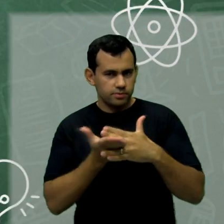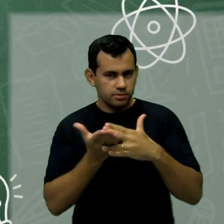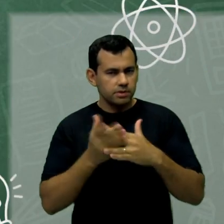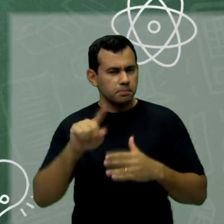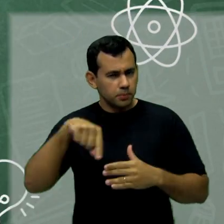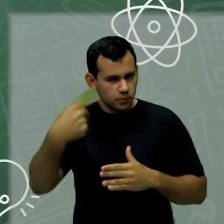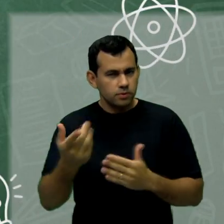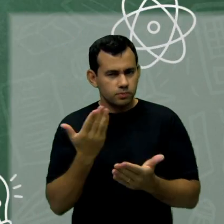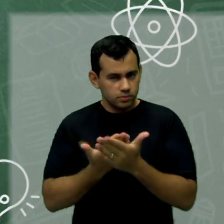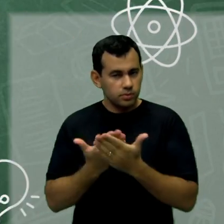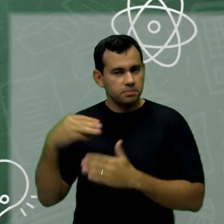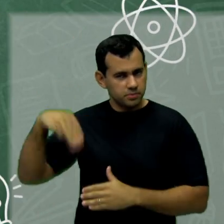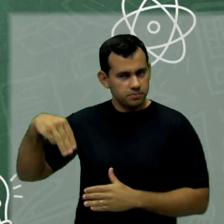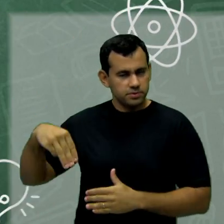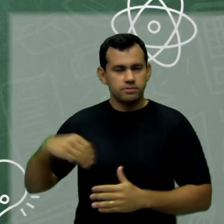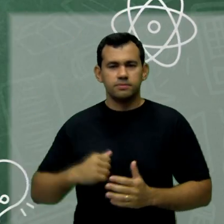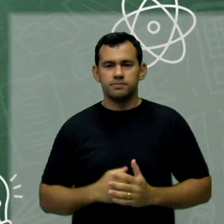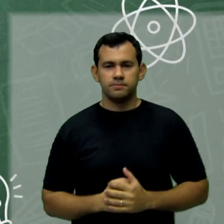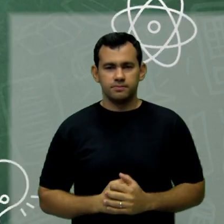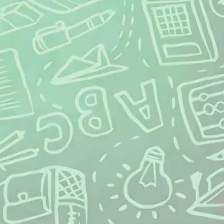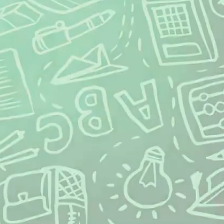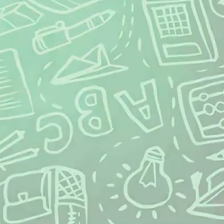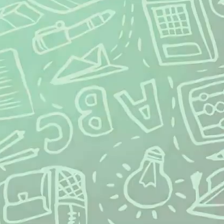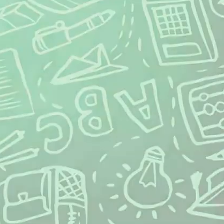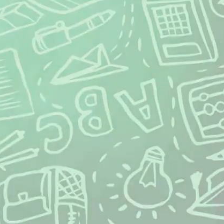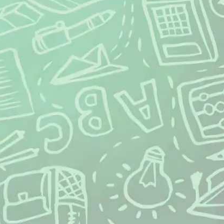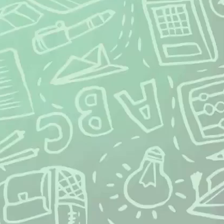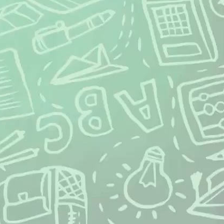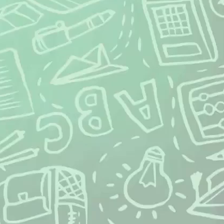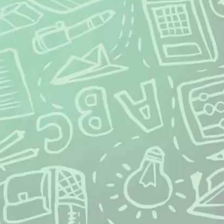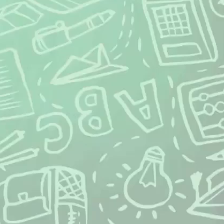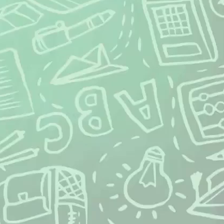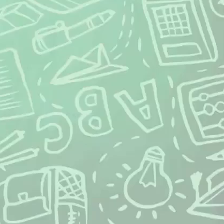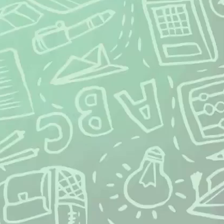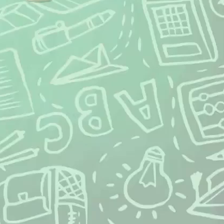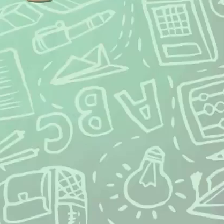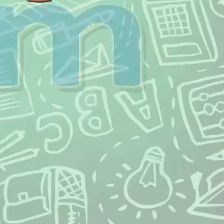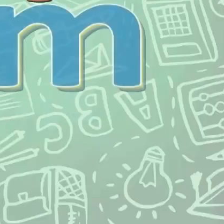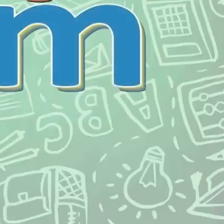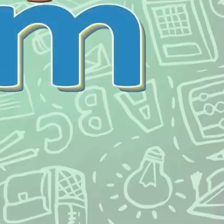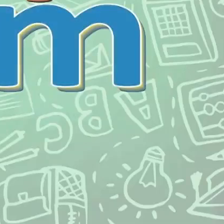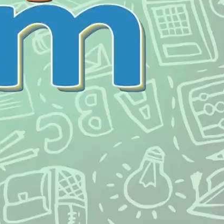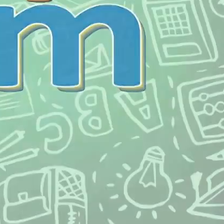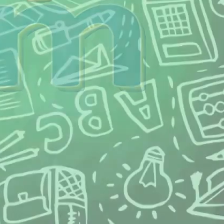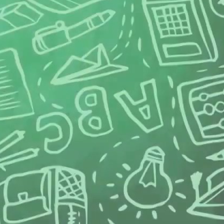para o intervalo, na sequência tem aula de matemática.